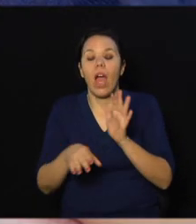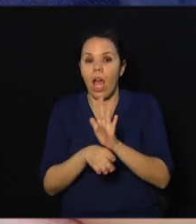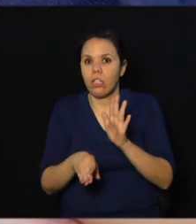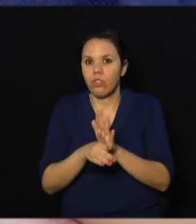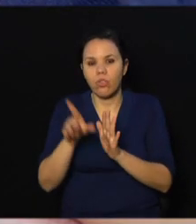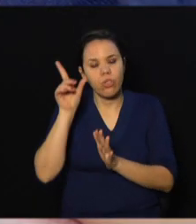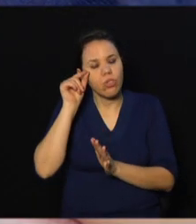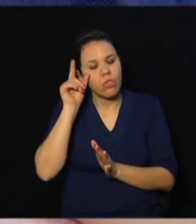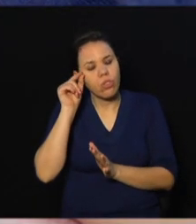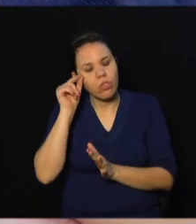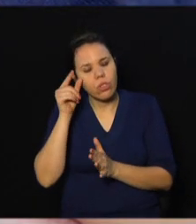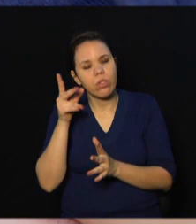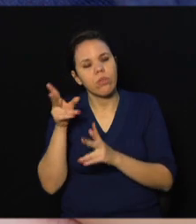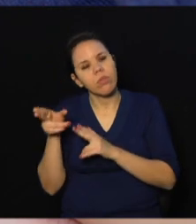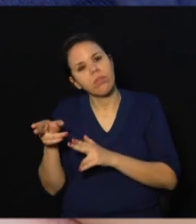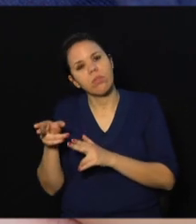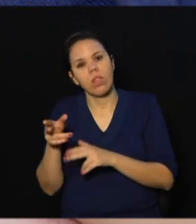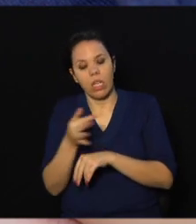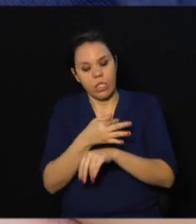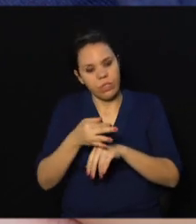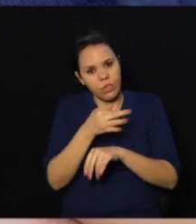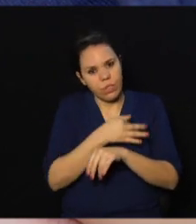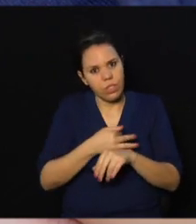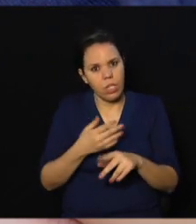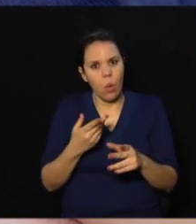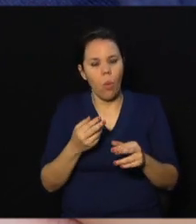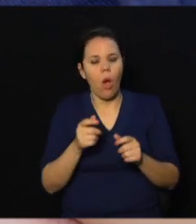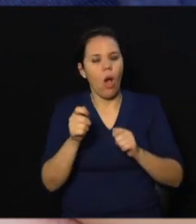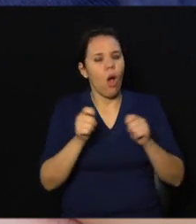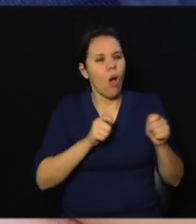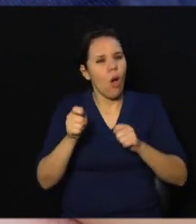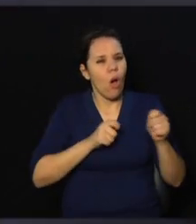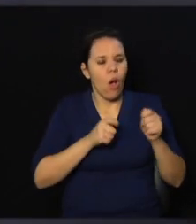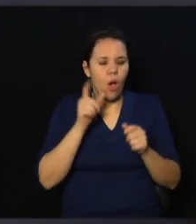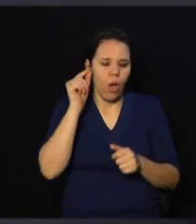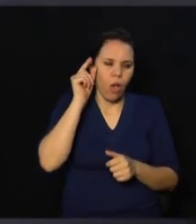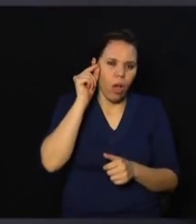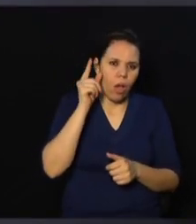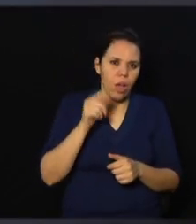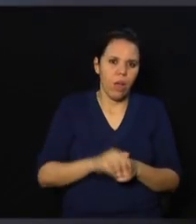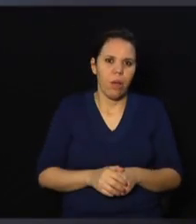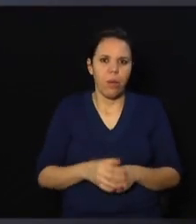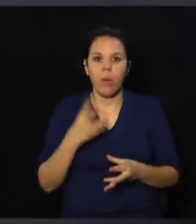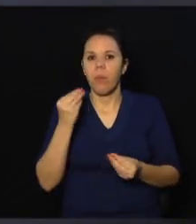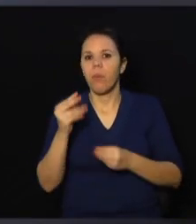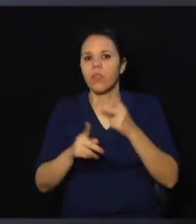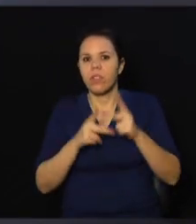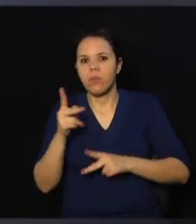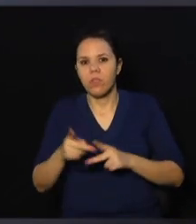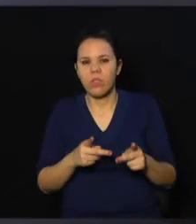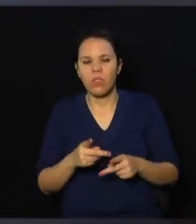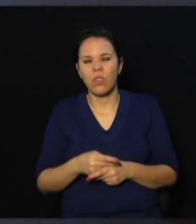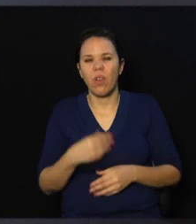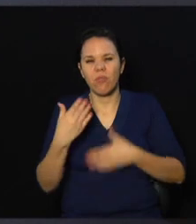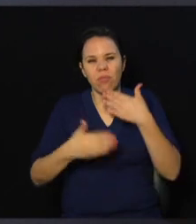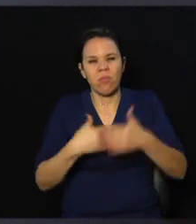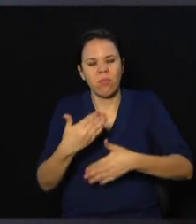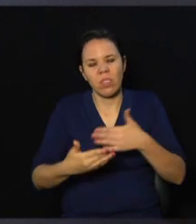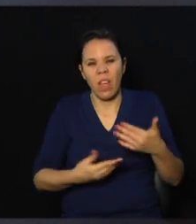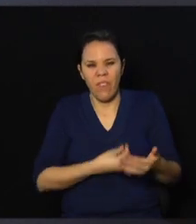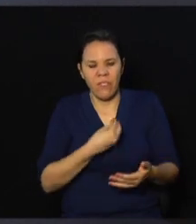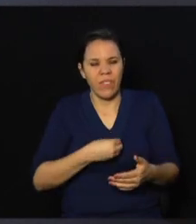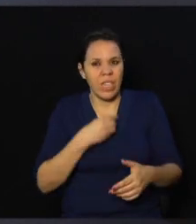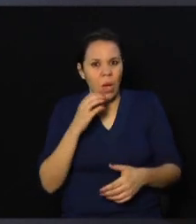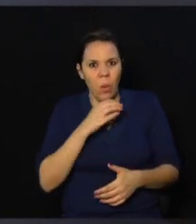no sono, porque as férias servem como agente regulador do sono, já que muitas pessoas com uma rotina muito